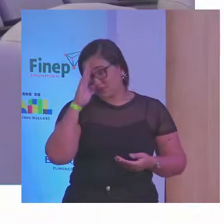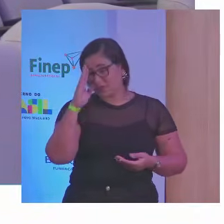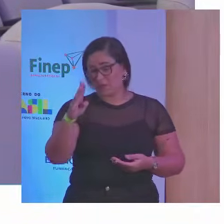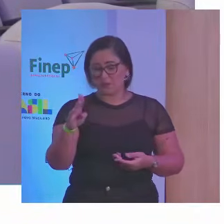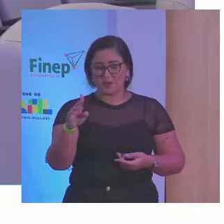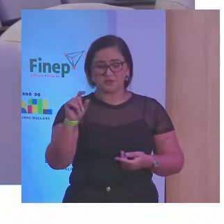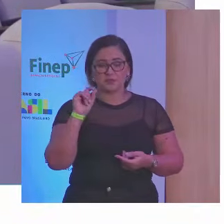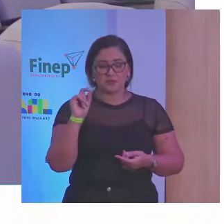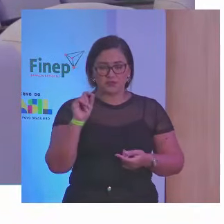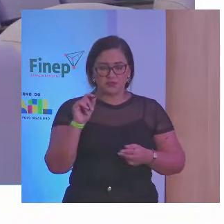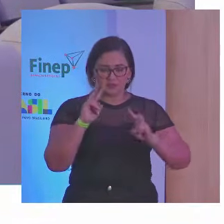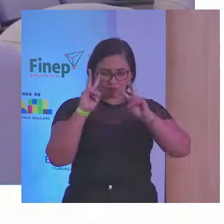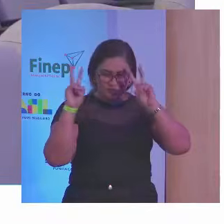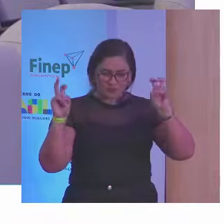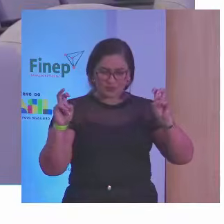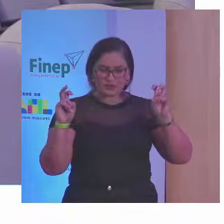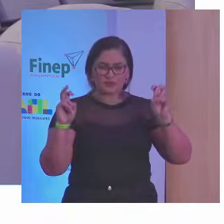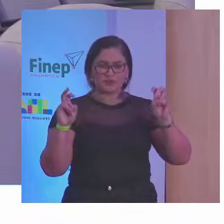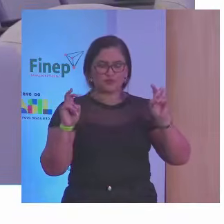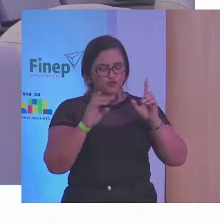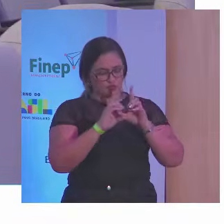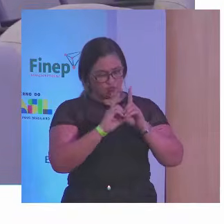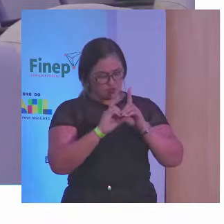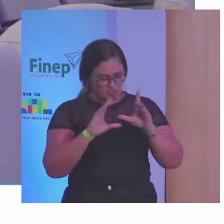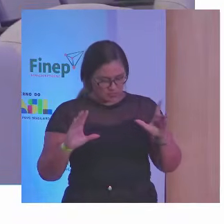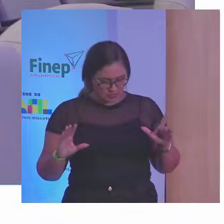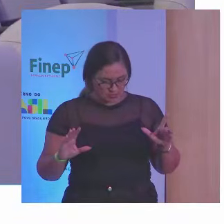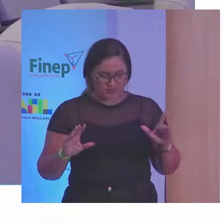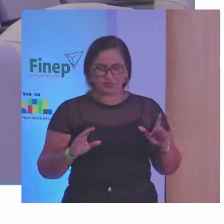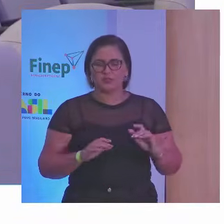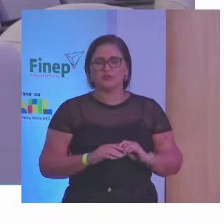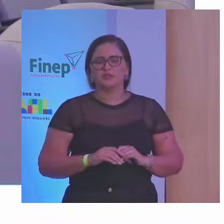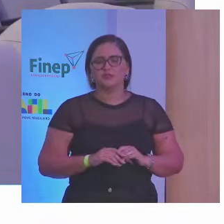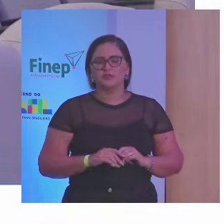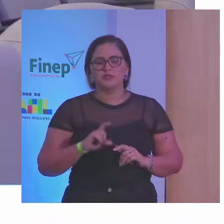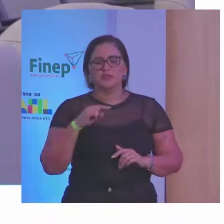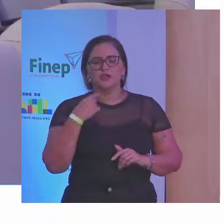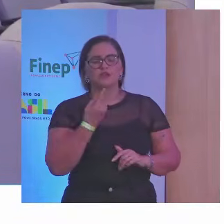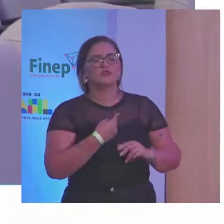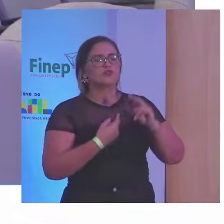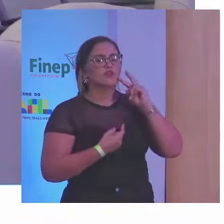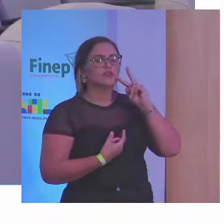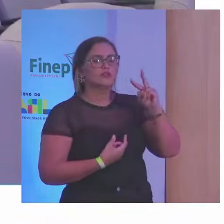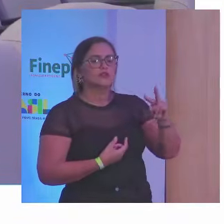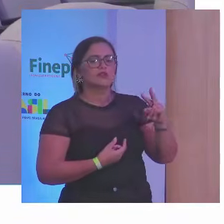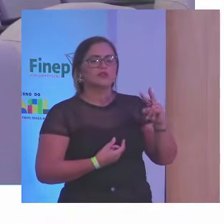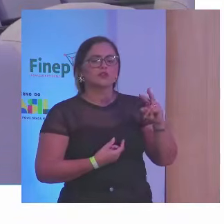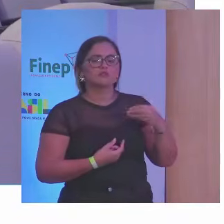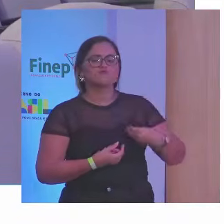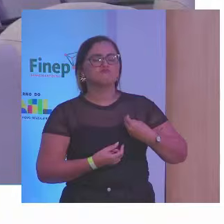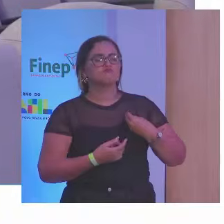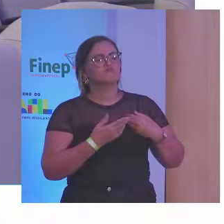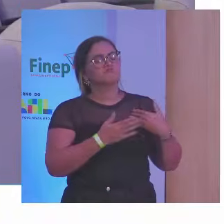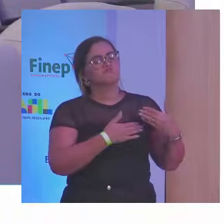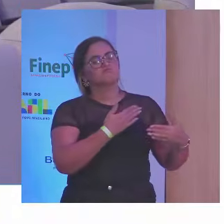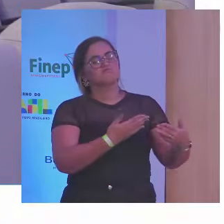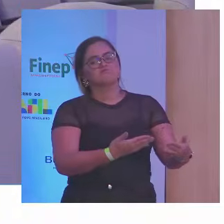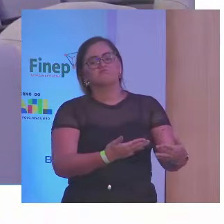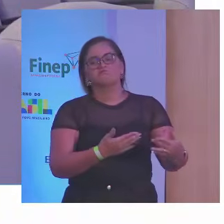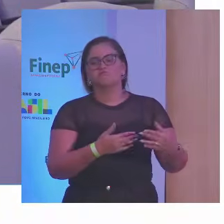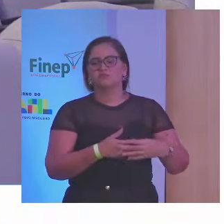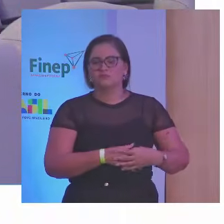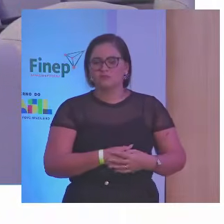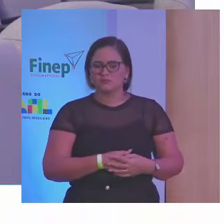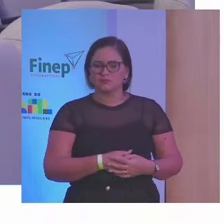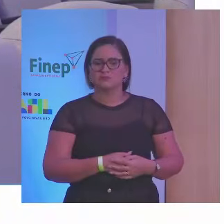assim, no caso de grandes democracias, a gente vê que estamos caminhando